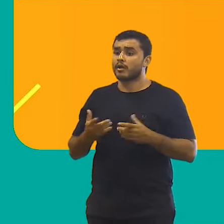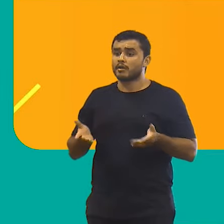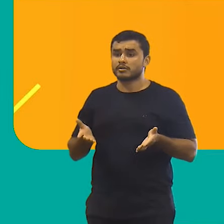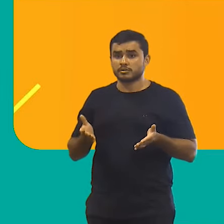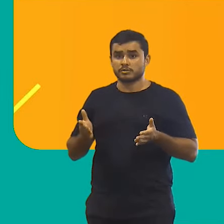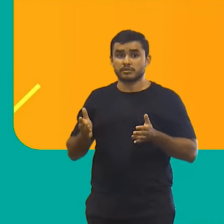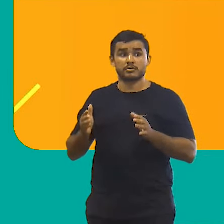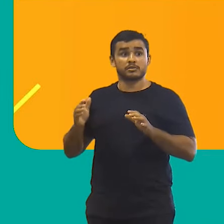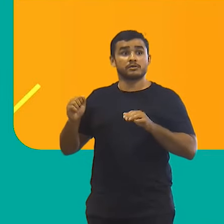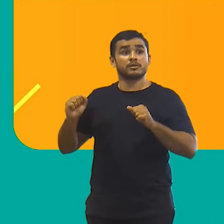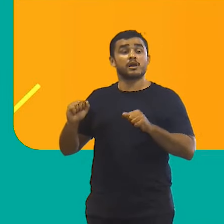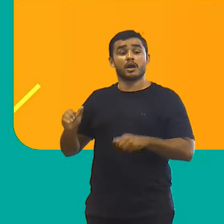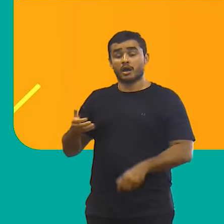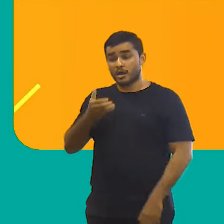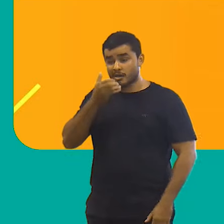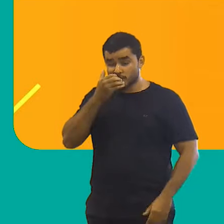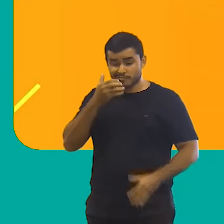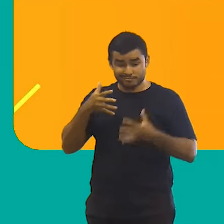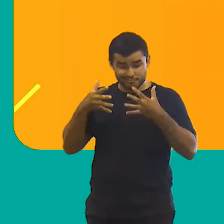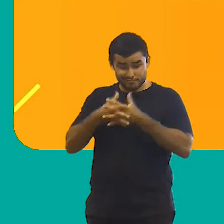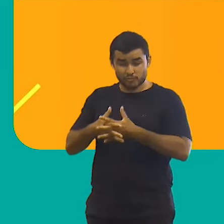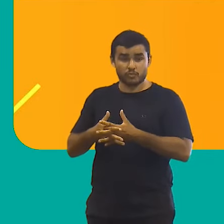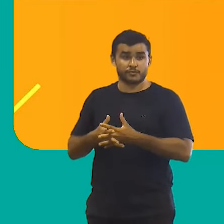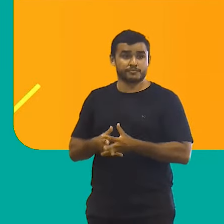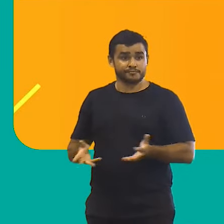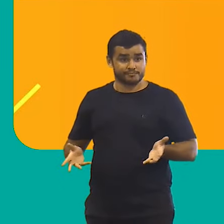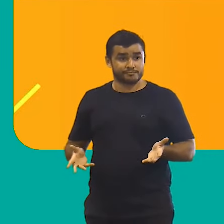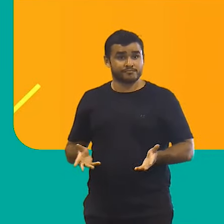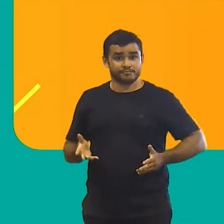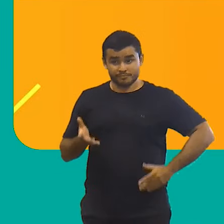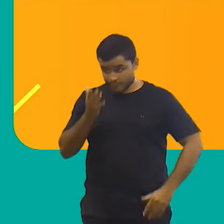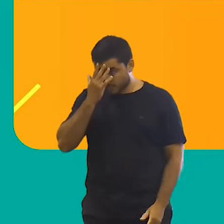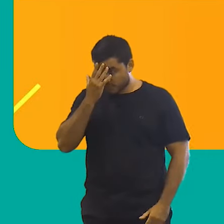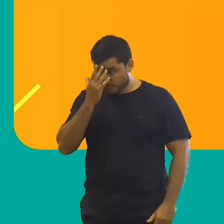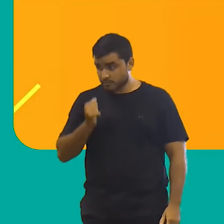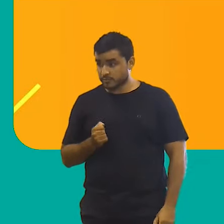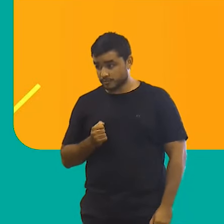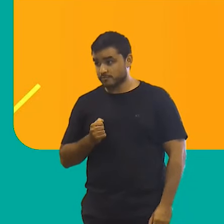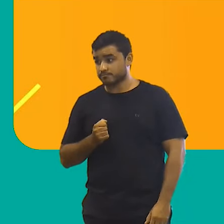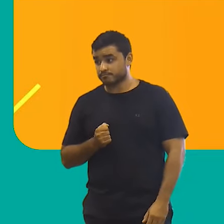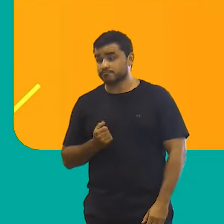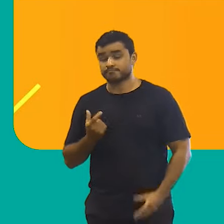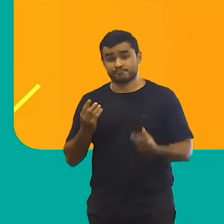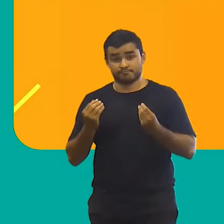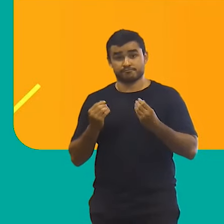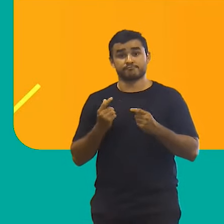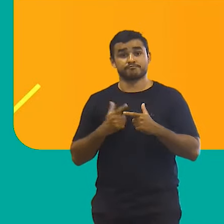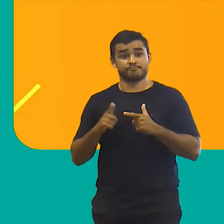no rádio, as duas vão interferir. Mas sabe qual que é o grande problema?